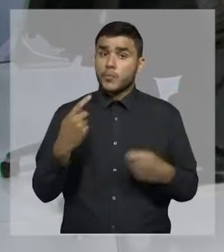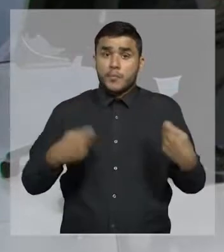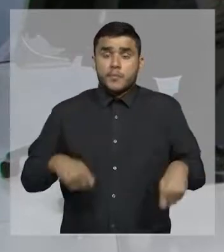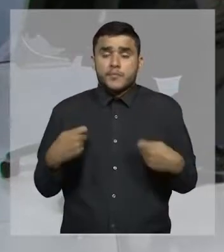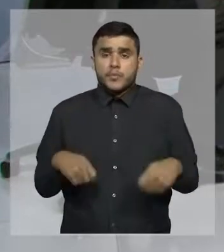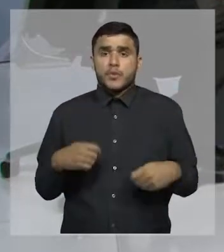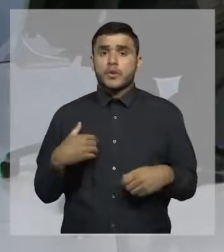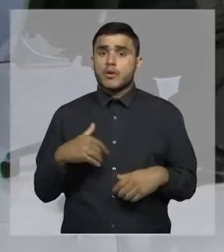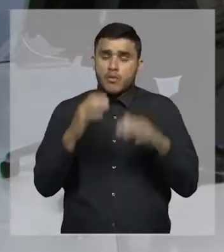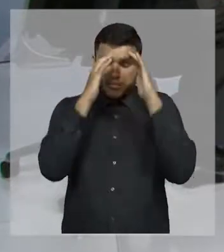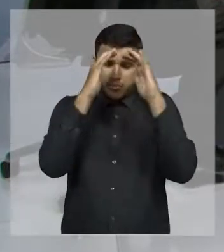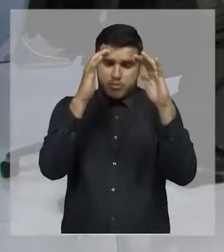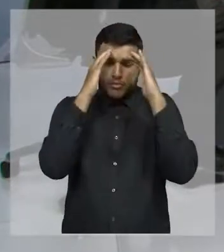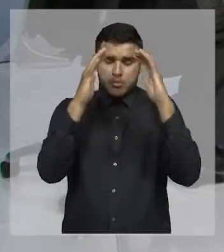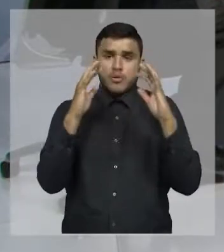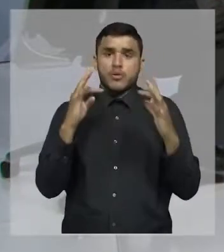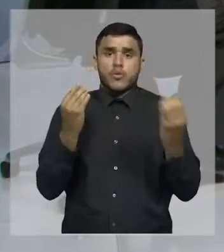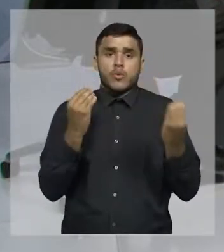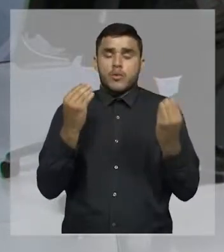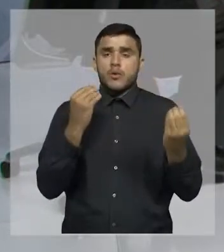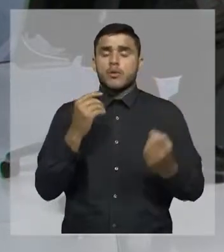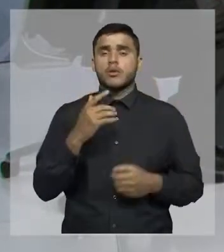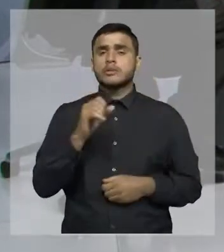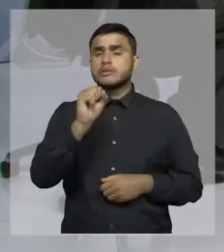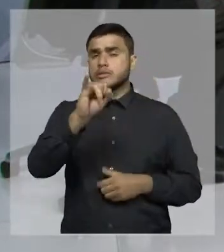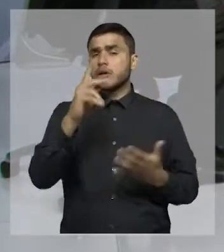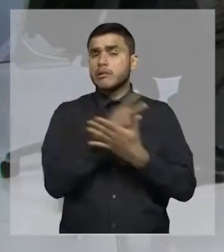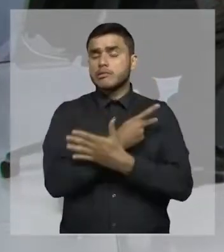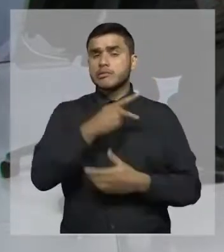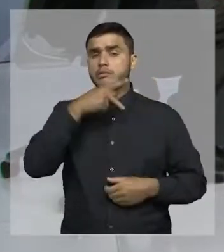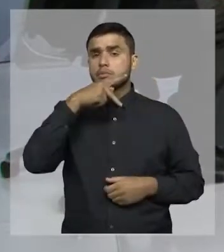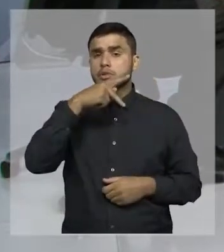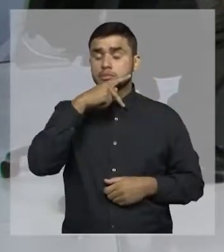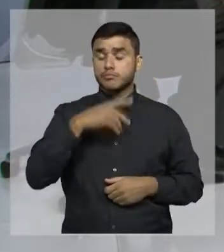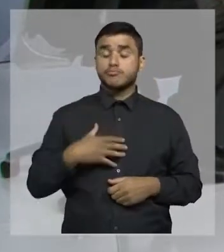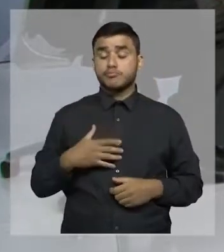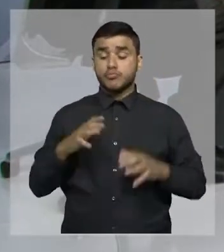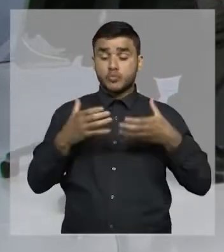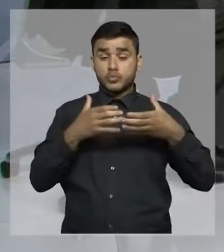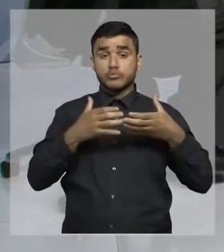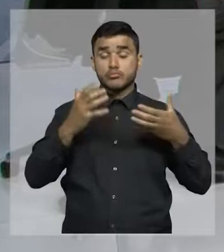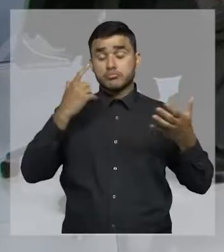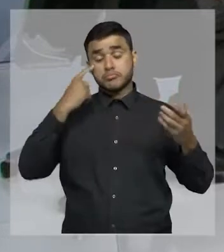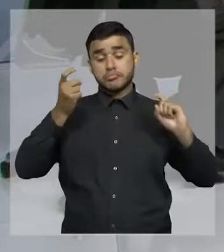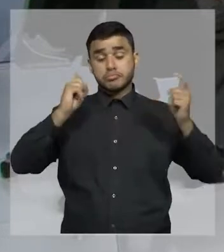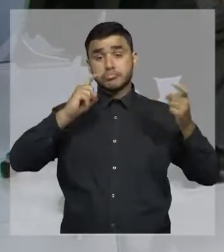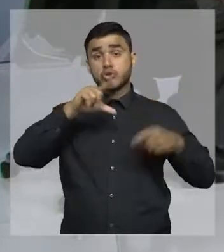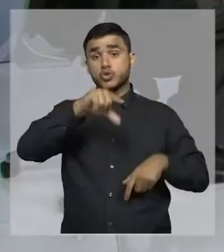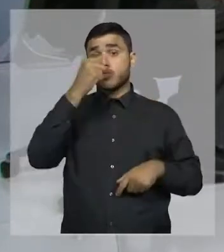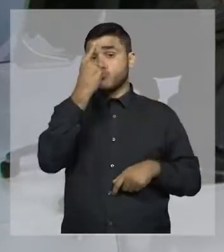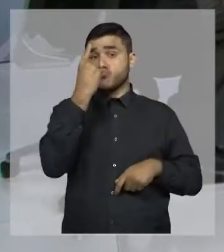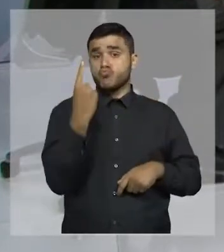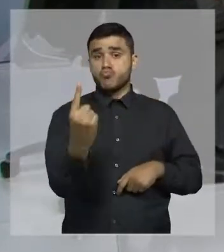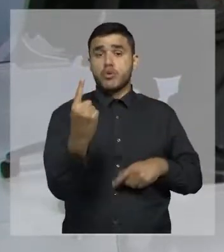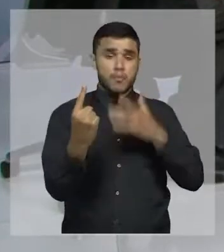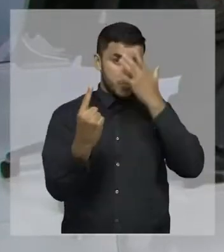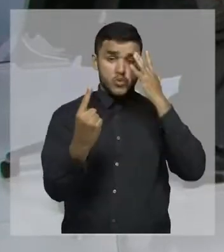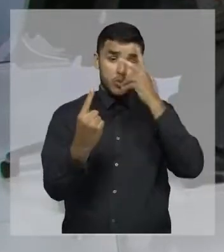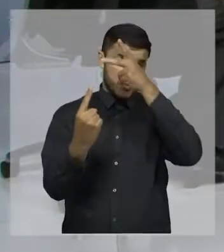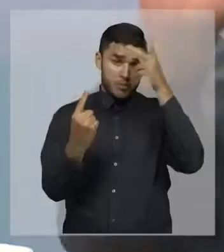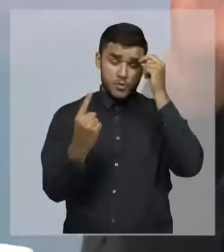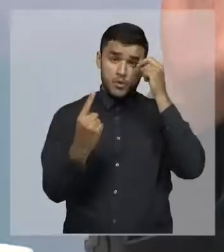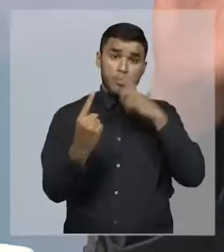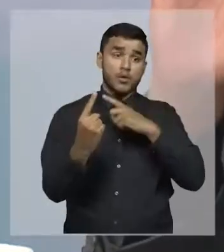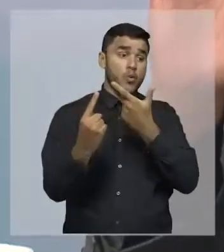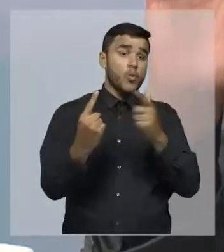gira em torno dessa personalidade. É o que a gente tem, por exemplo, quando um partido lança o seu candidato a prefeito e lança mais 2 ou